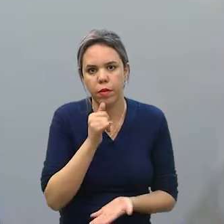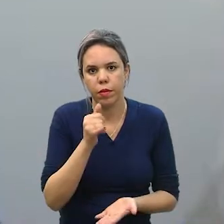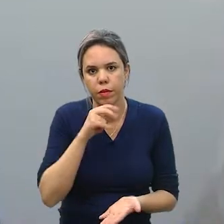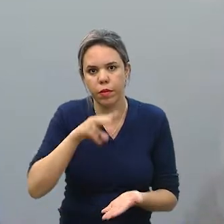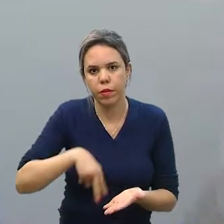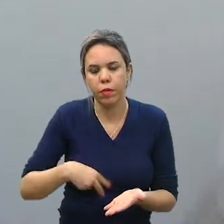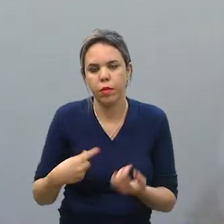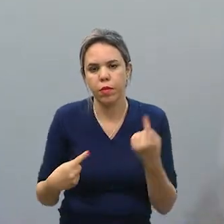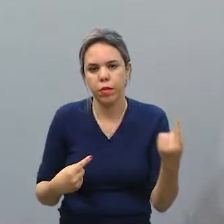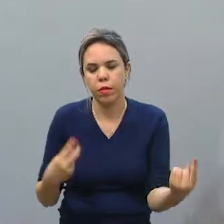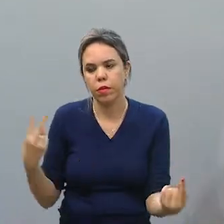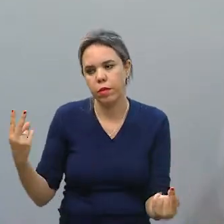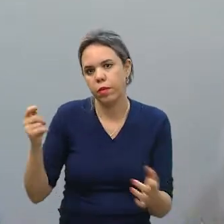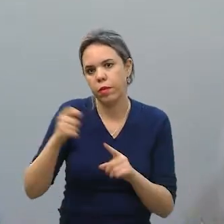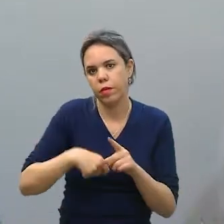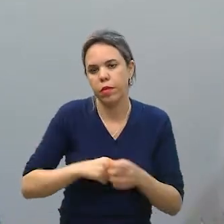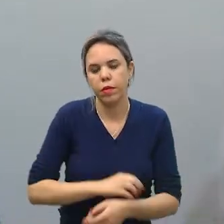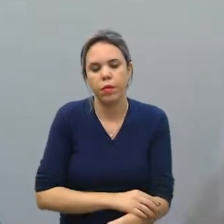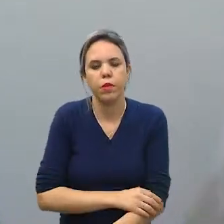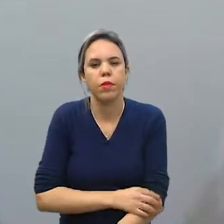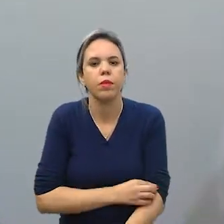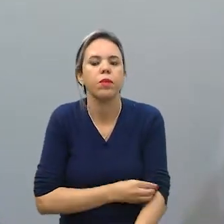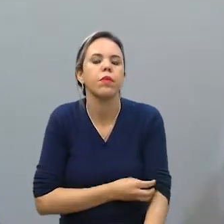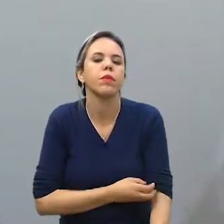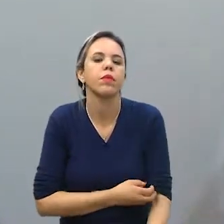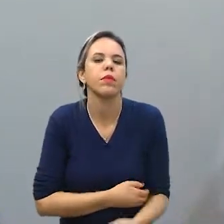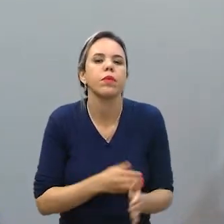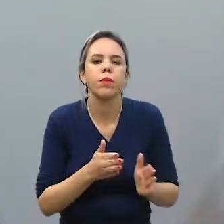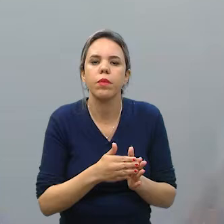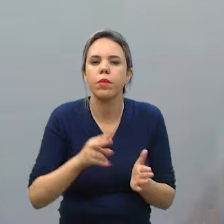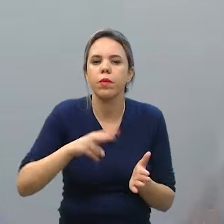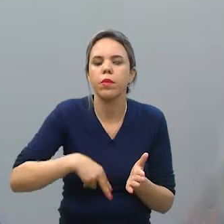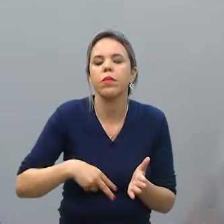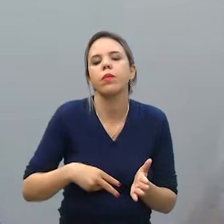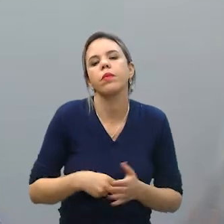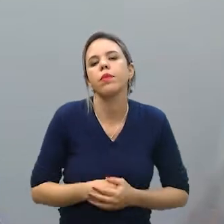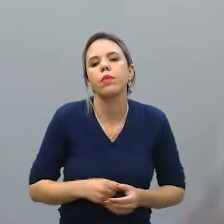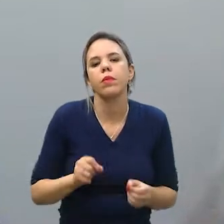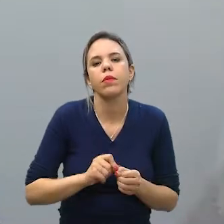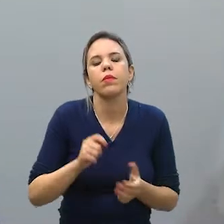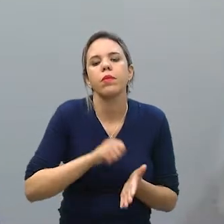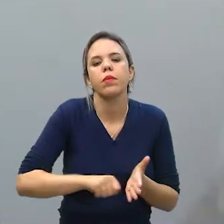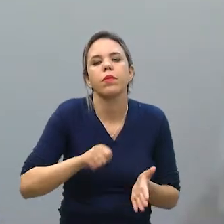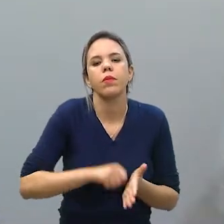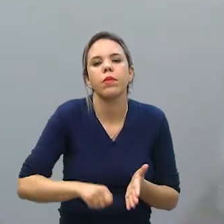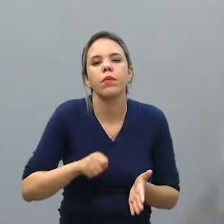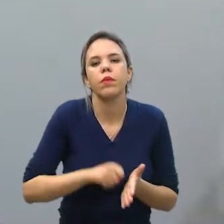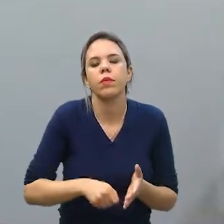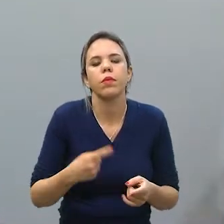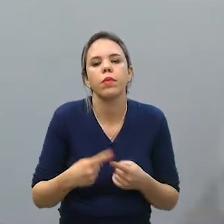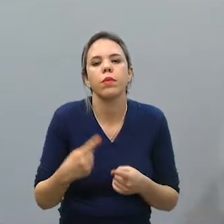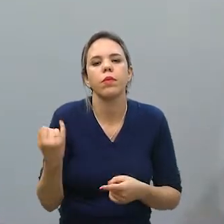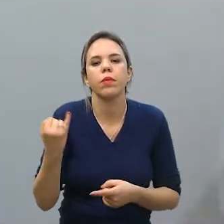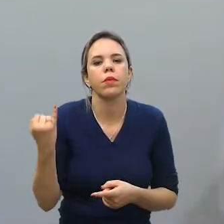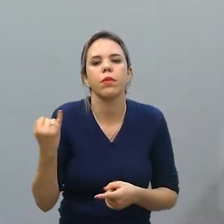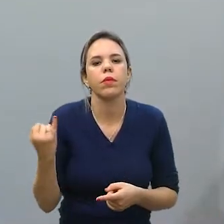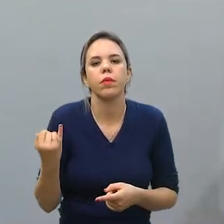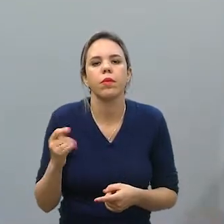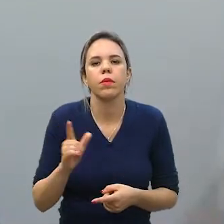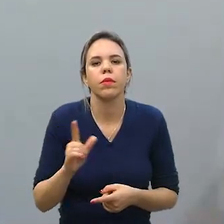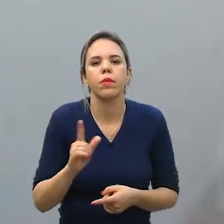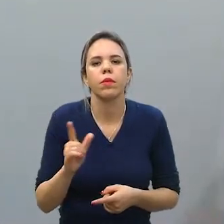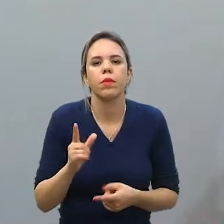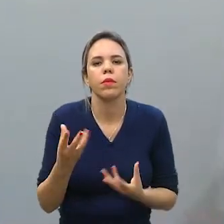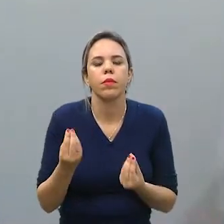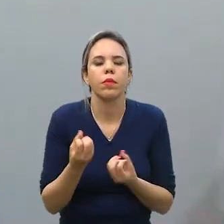ler 1 ou 2 obras por mês. E aí, durante a leitura dessa obra, ir fazendo anotações. Por que isso é importante? Porque, claro, que